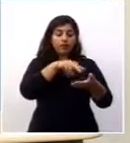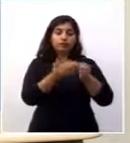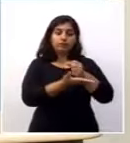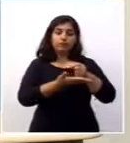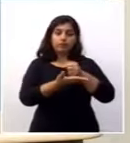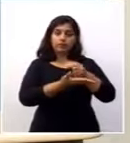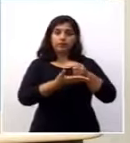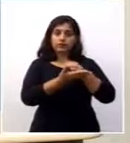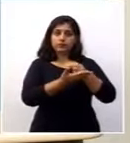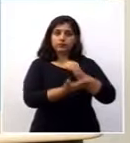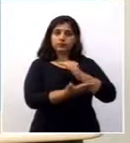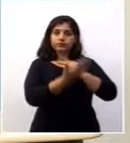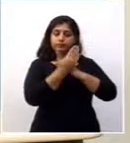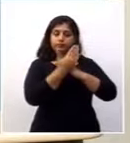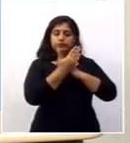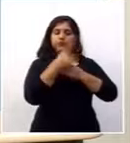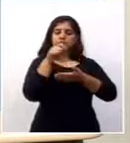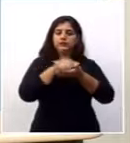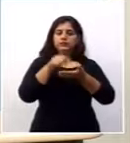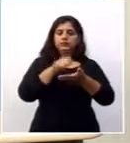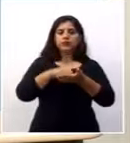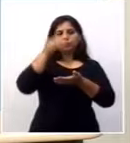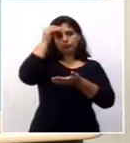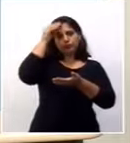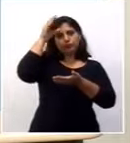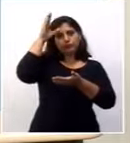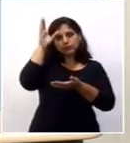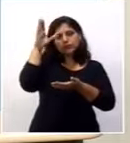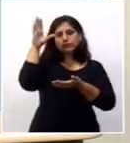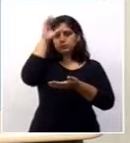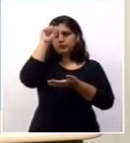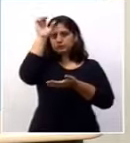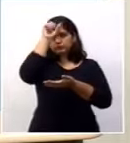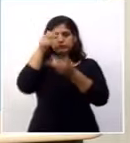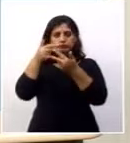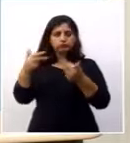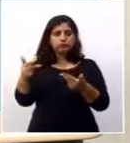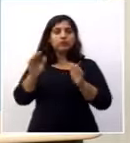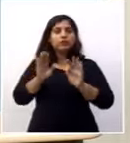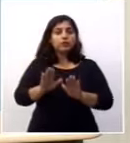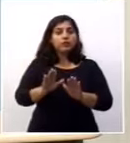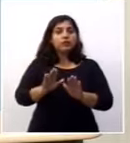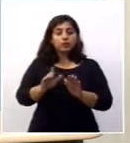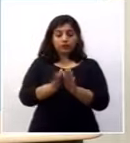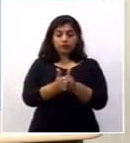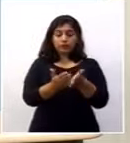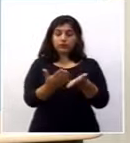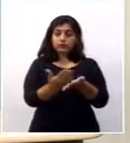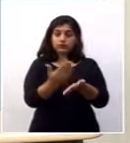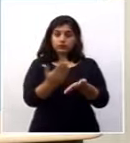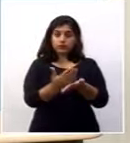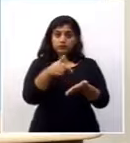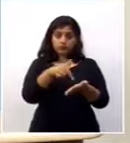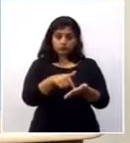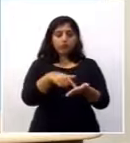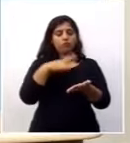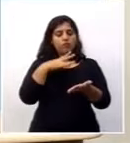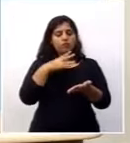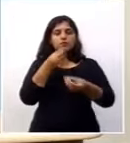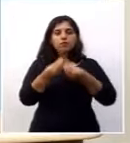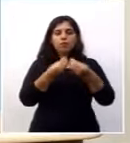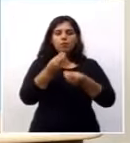base da escrita, do conhecimento, da aprendizagem. Através de um livro, eu aprendo a conhecer um